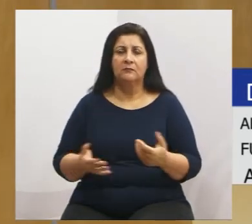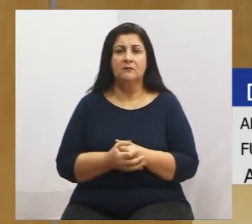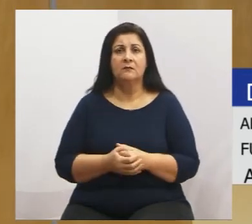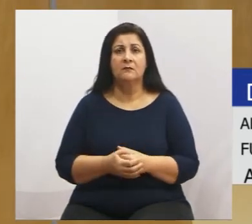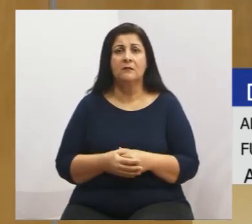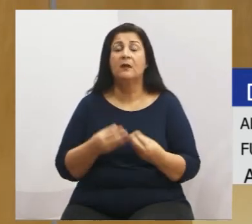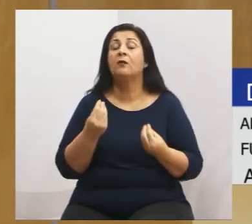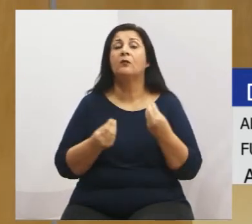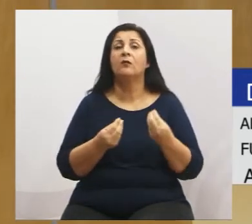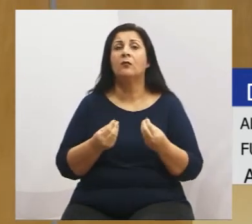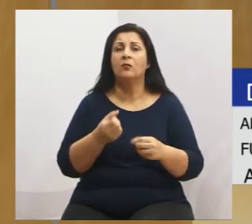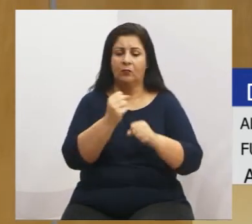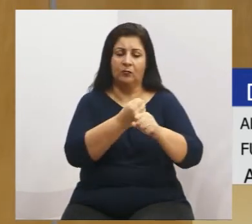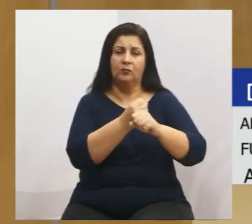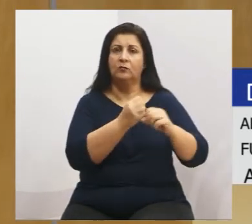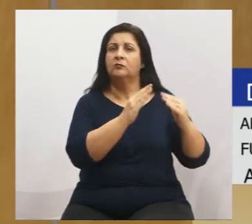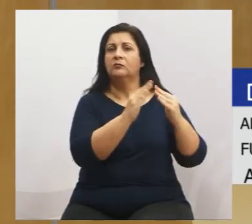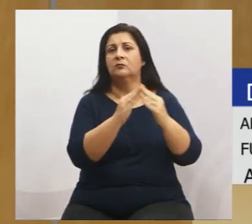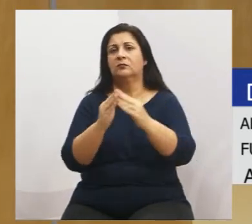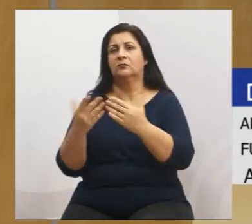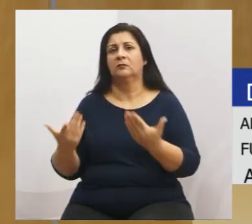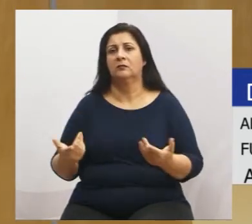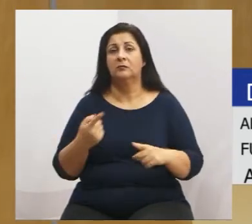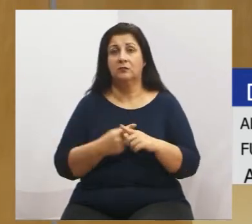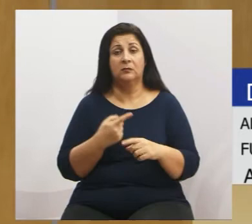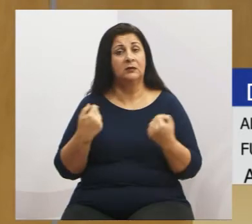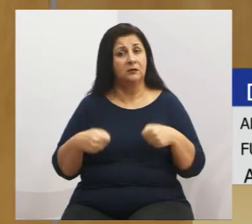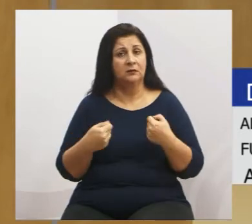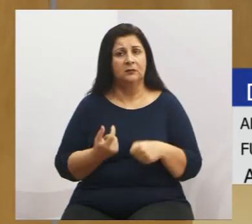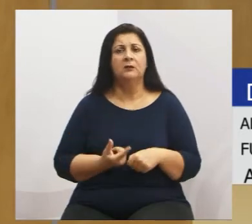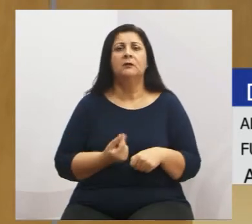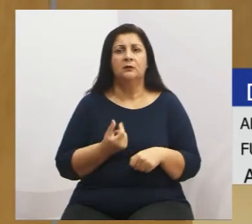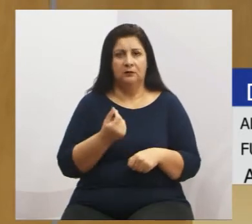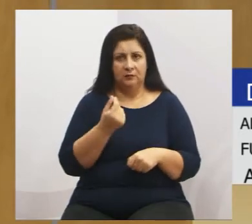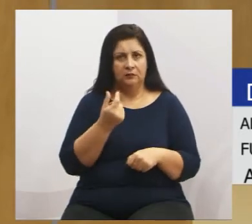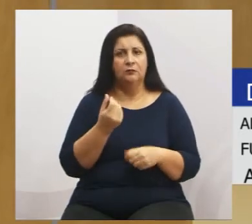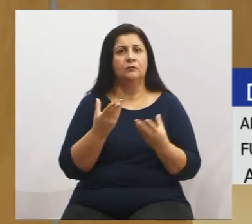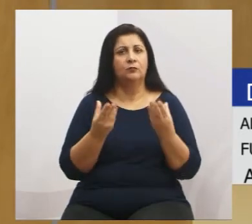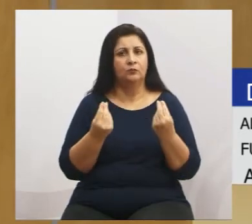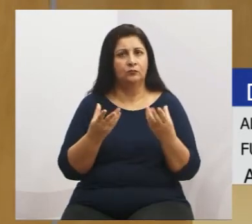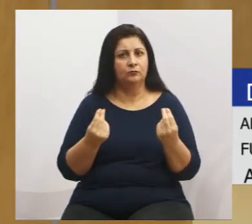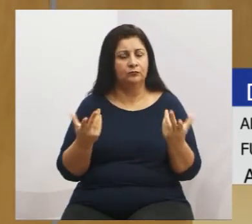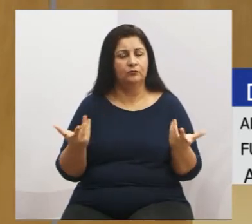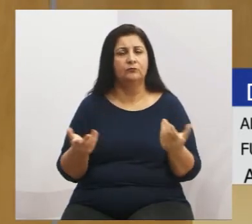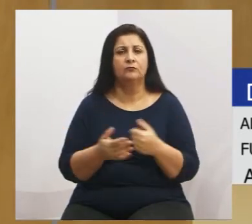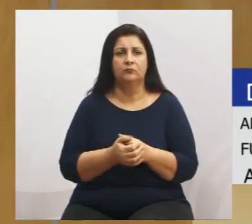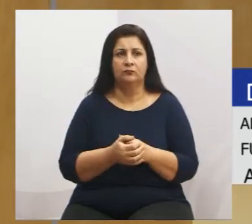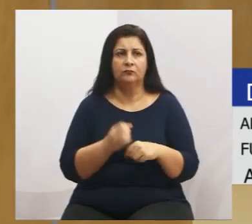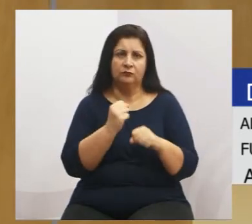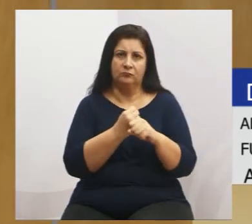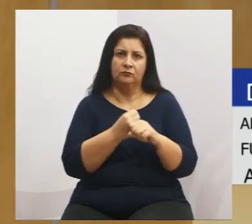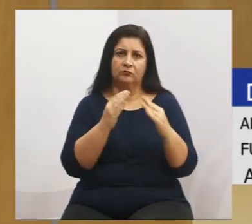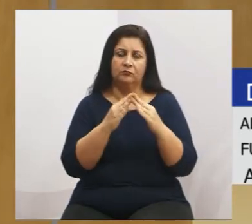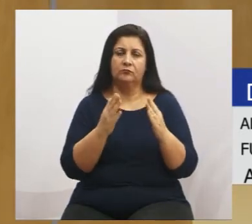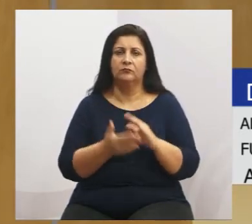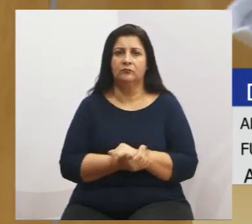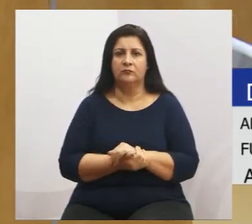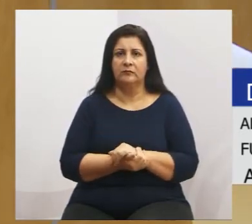conseguir construir unidades, porque de fato exige um recurso elevado para poder produzir moradia